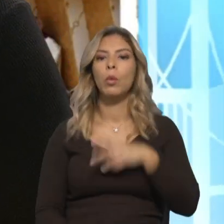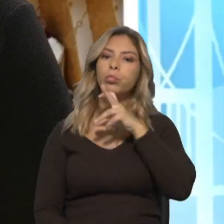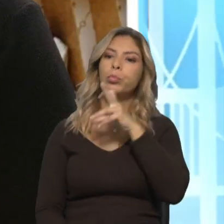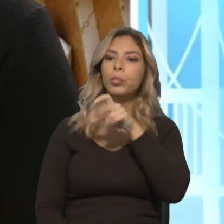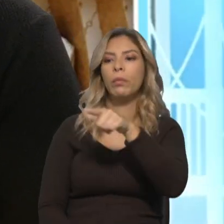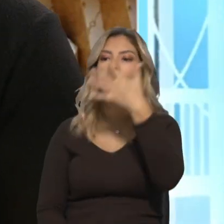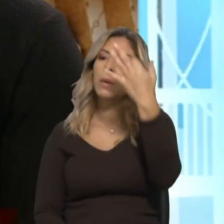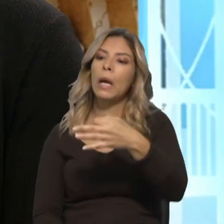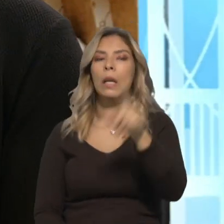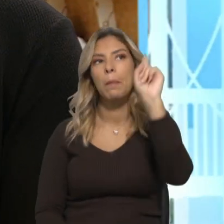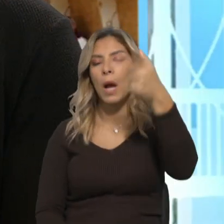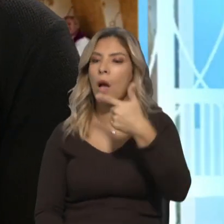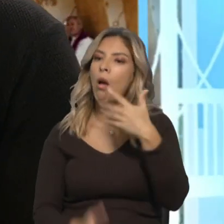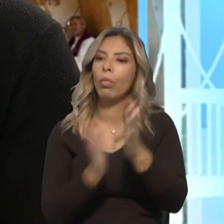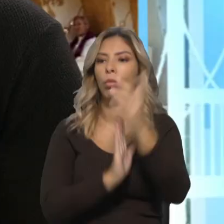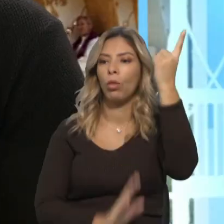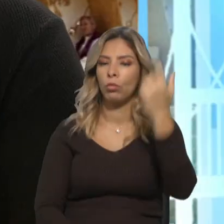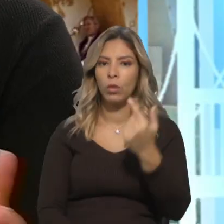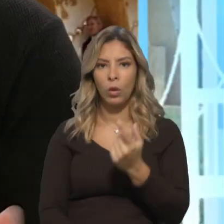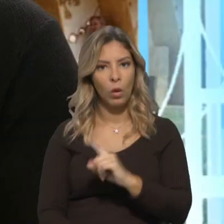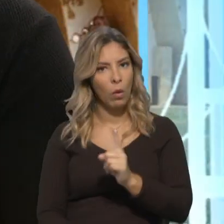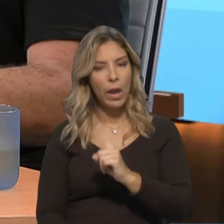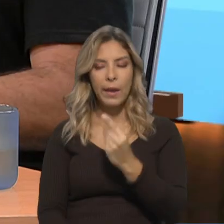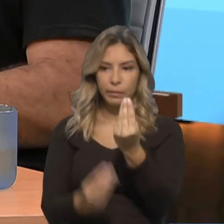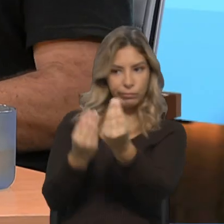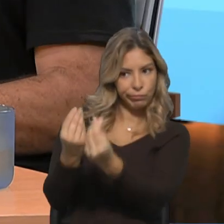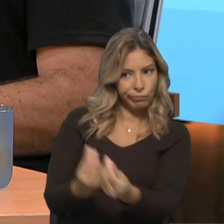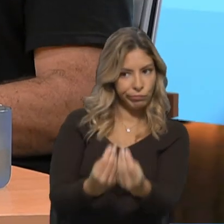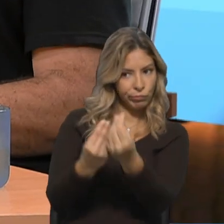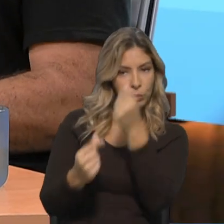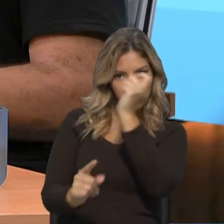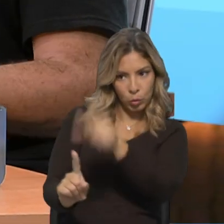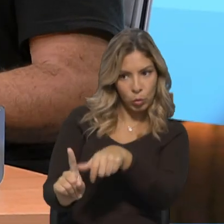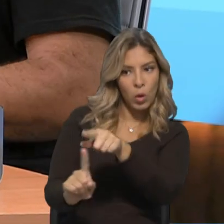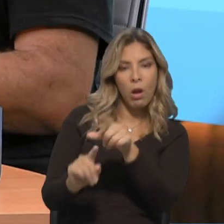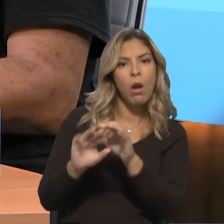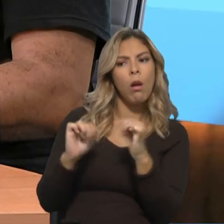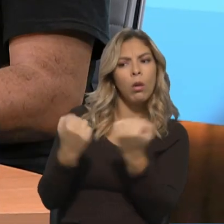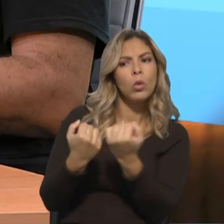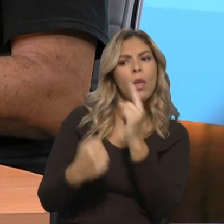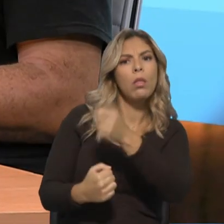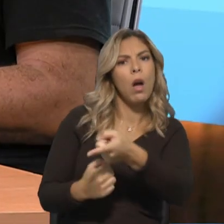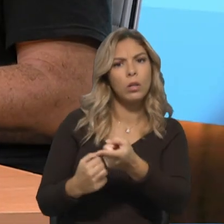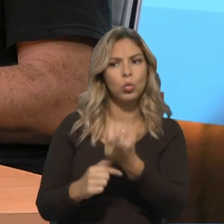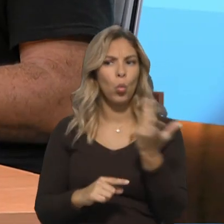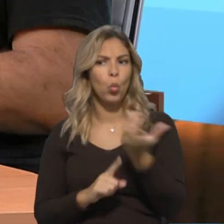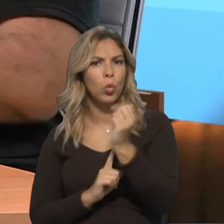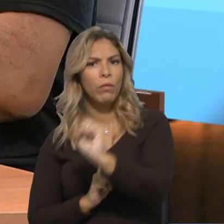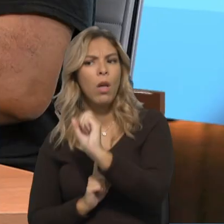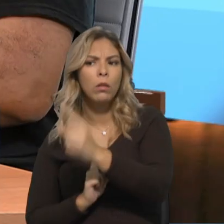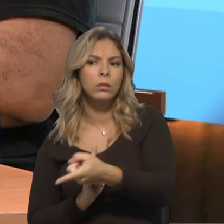que acreditar, não. Primeiro ver a realidade da pessoa, da cultura, do povo que encontramos e depois ver que tipos de desafios é que eles nos